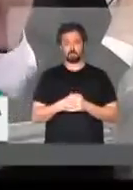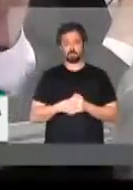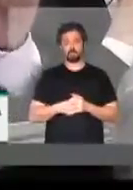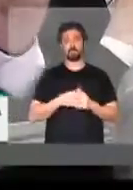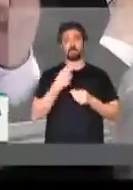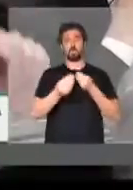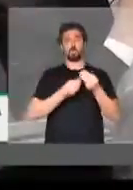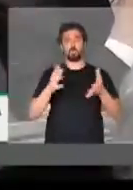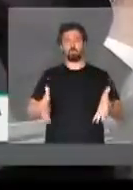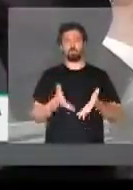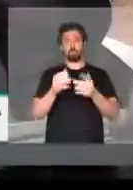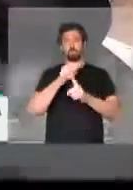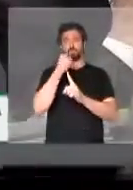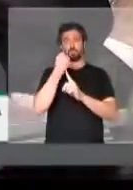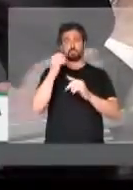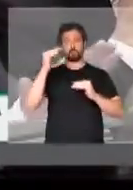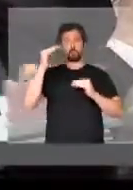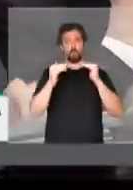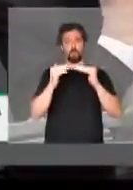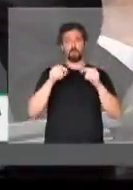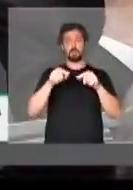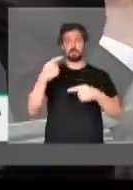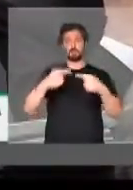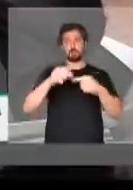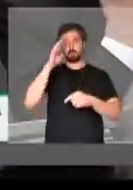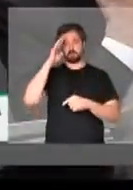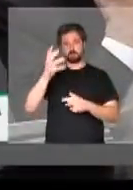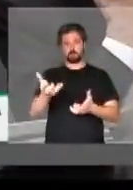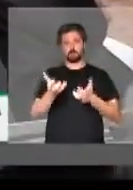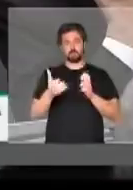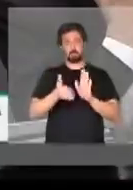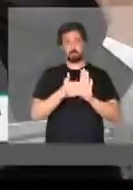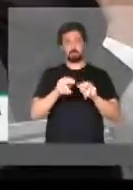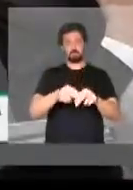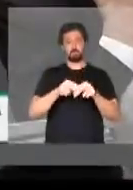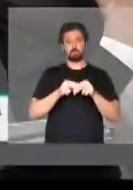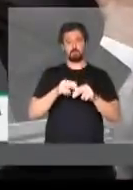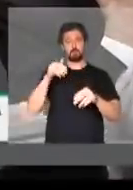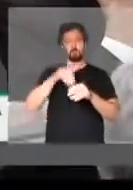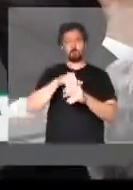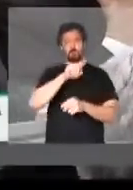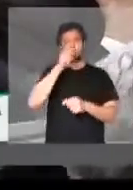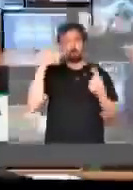Como instrumento indutor de igualdade social. Esse é o debate central que a gente está propondo aqui, por isso a gente vota contra.